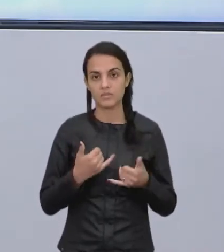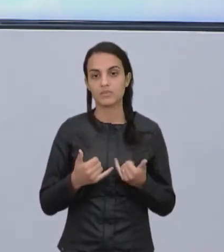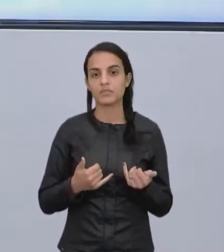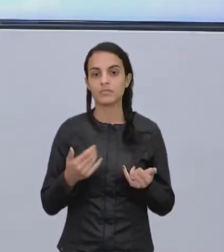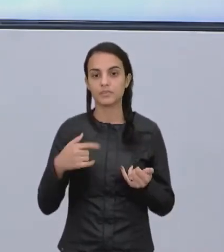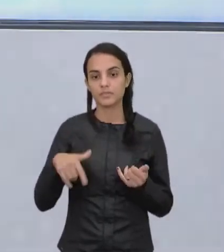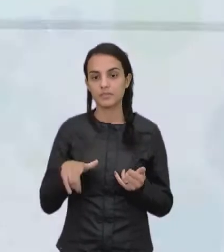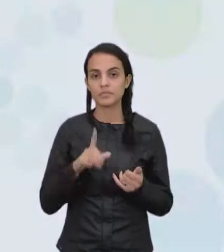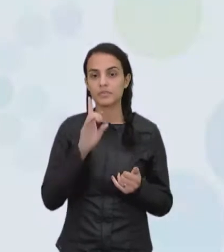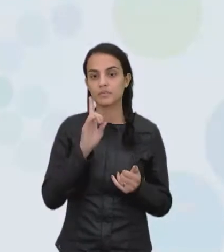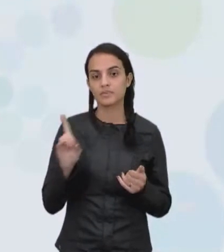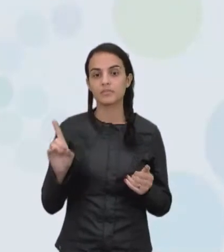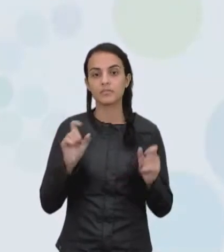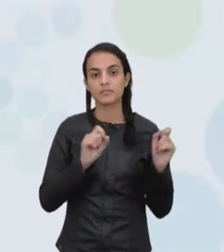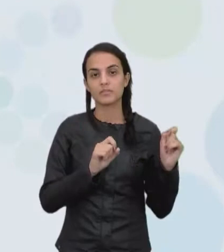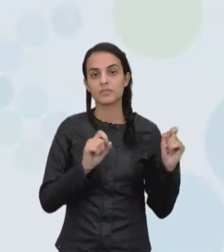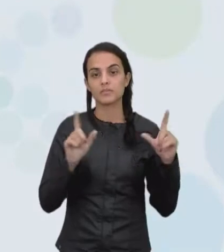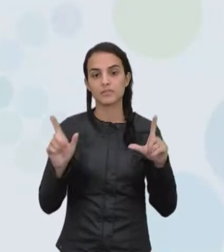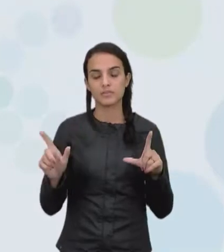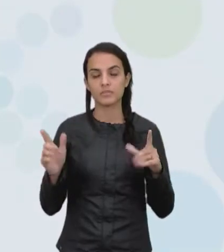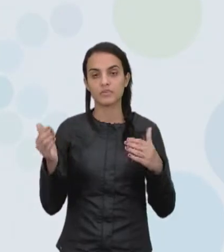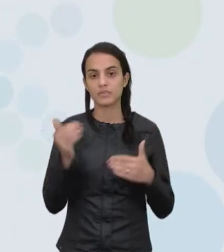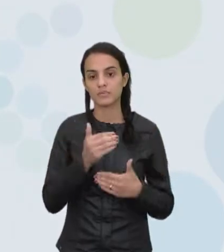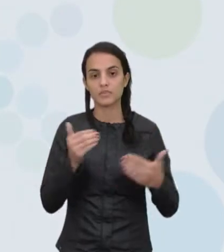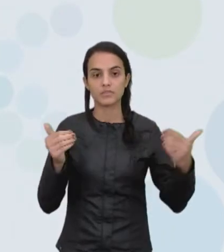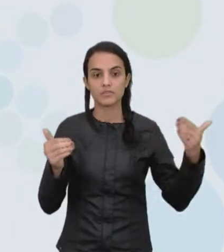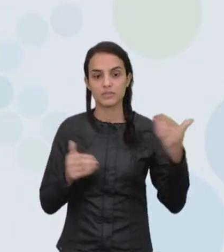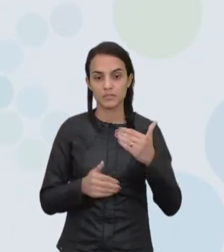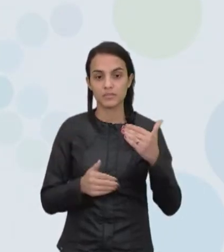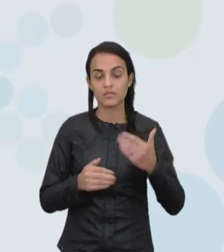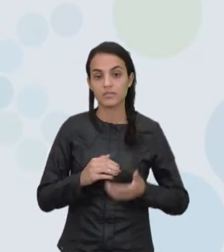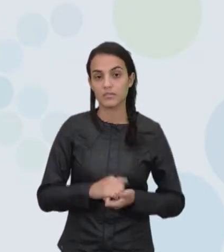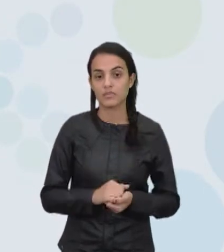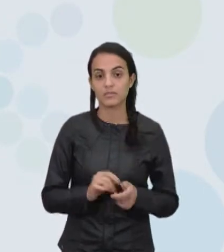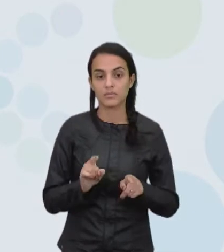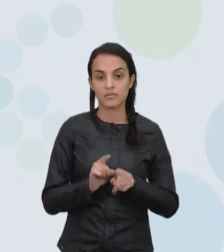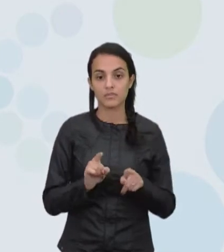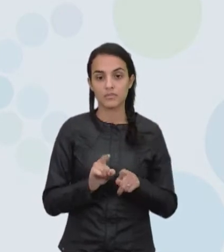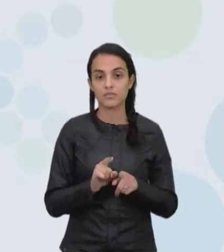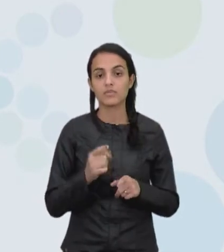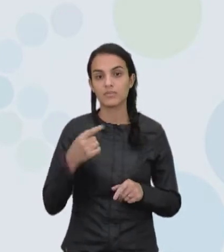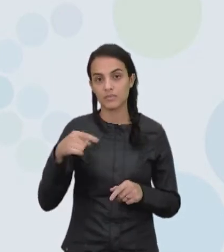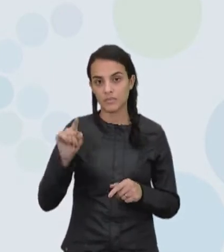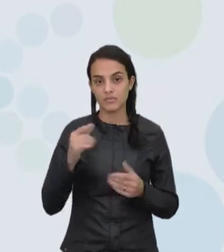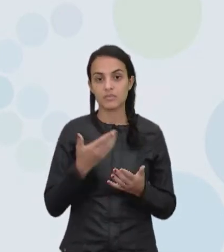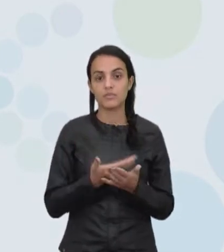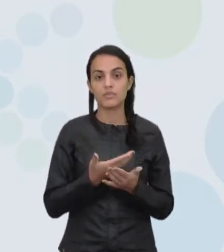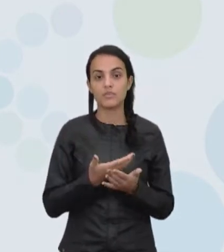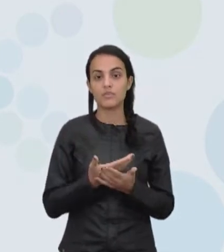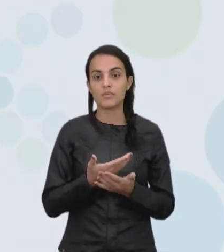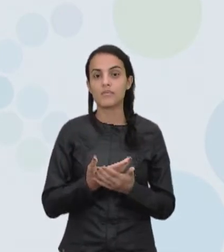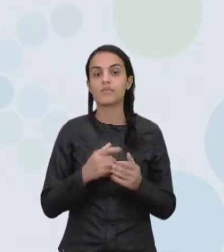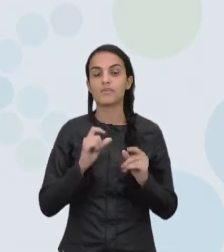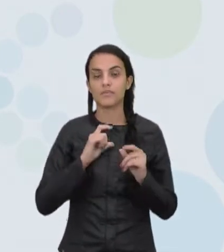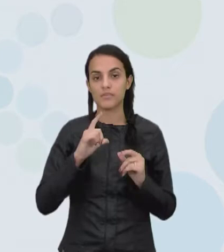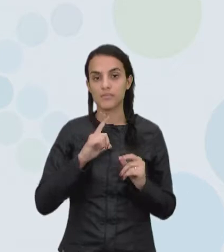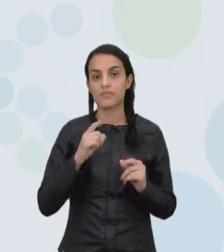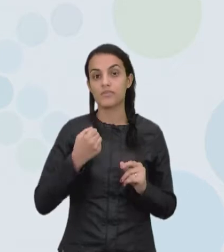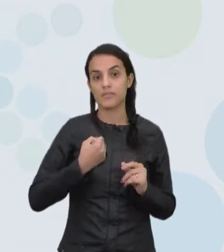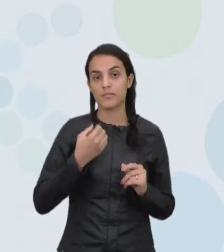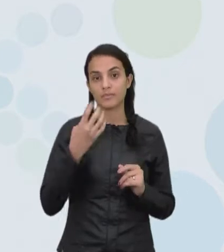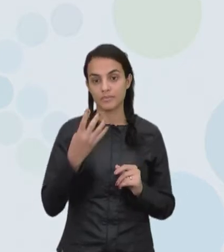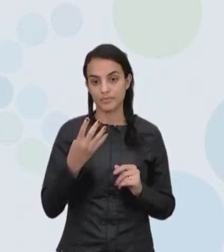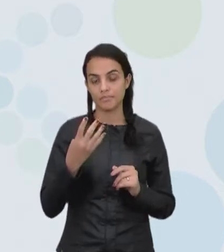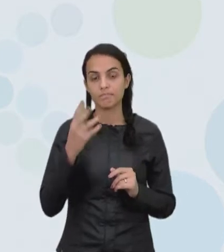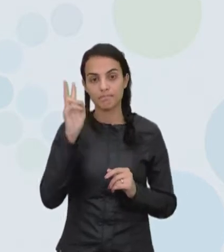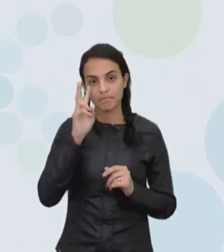diretor Leandro está colocando na telinha para vocês o slide de apresentação. Olha lá, nós estamos na última aula, sistematização parte 4.